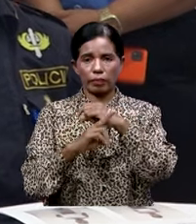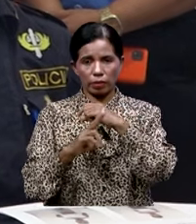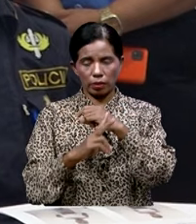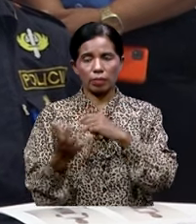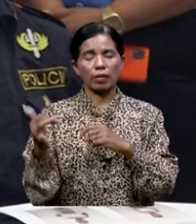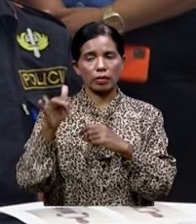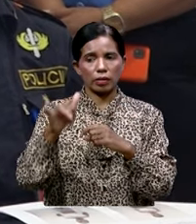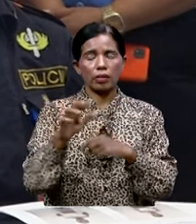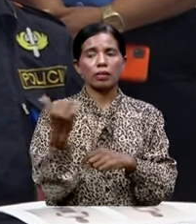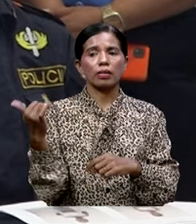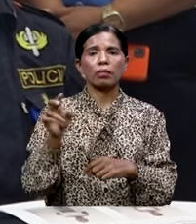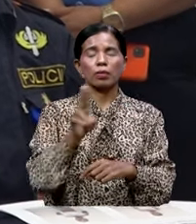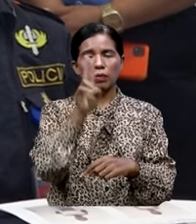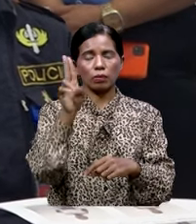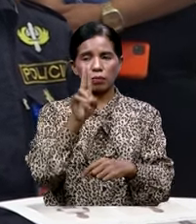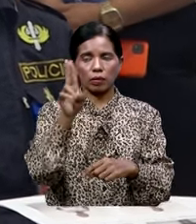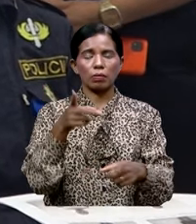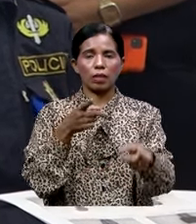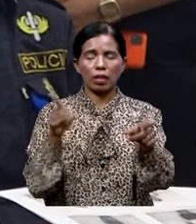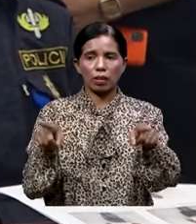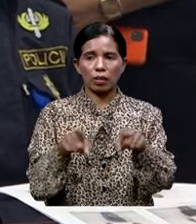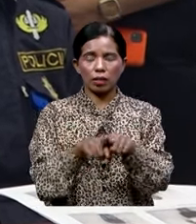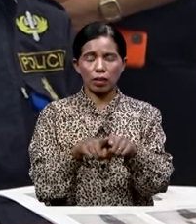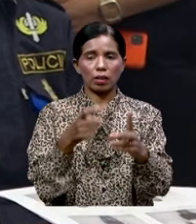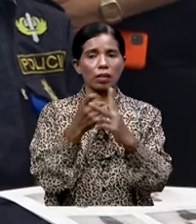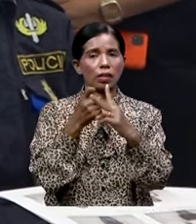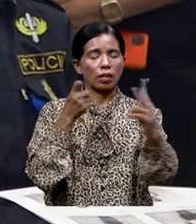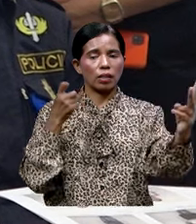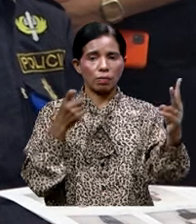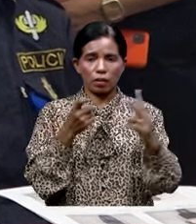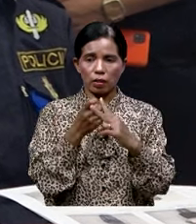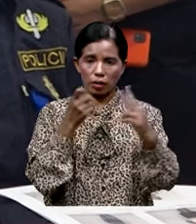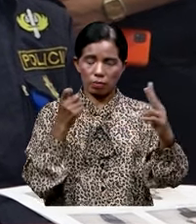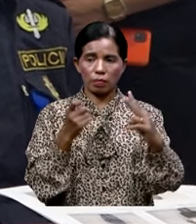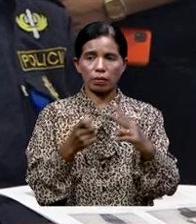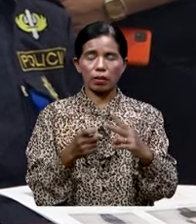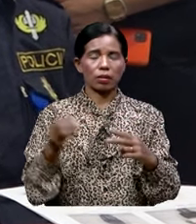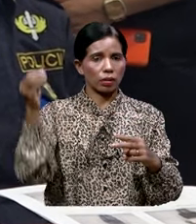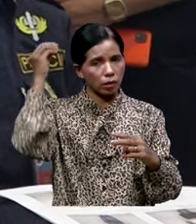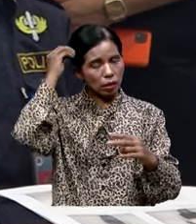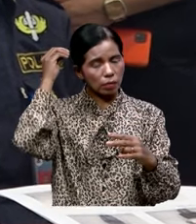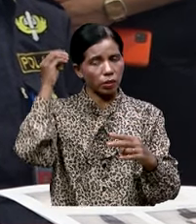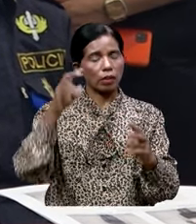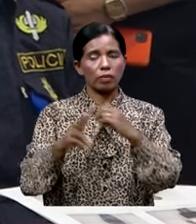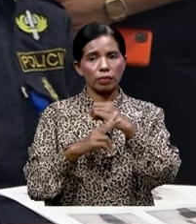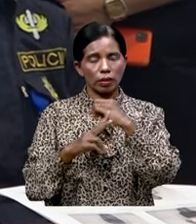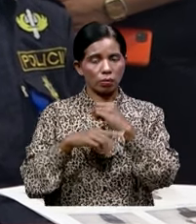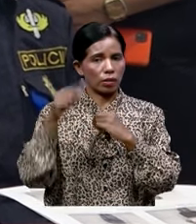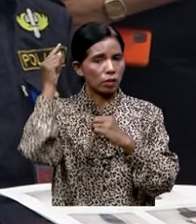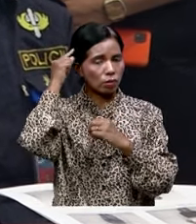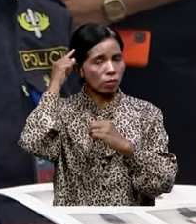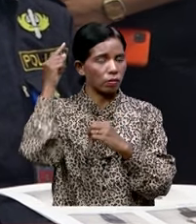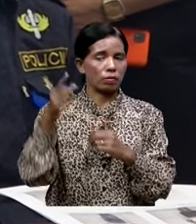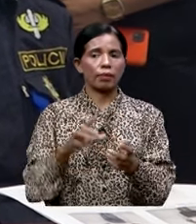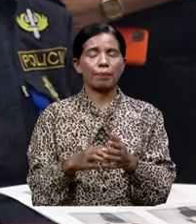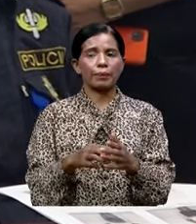O sira uza mus arma branca anesan rama ambon bema ka gitare belit mus ia vitima ida ni ulung ida ni